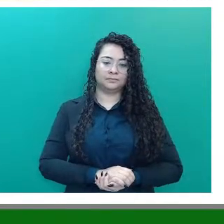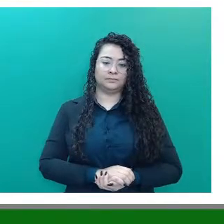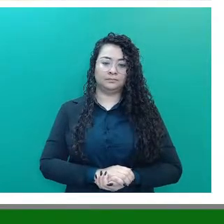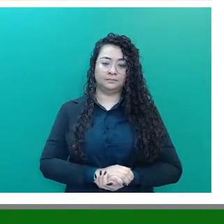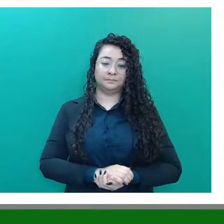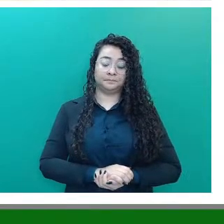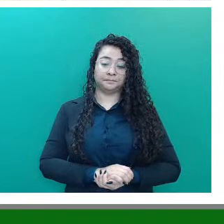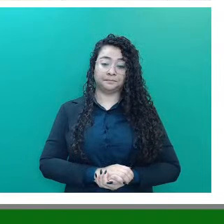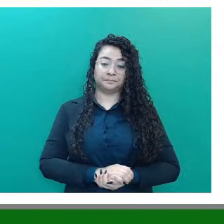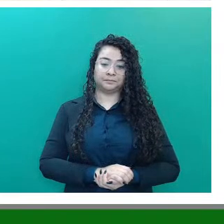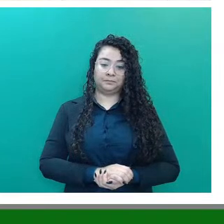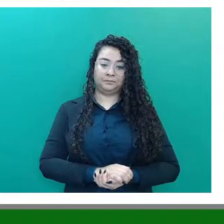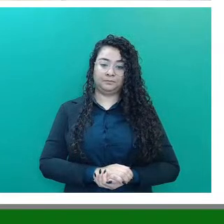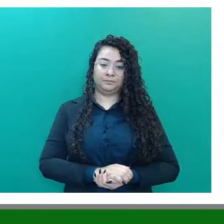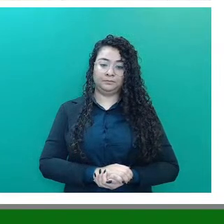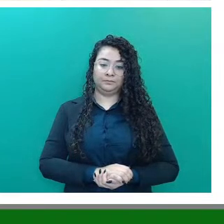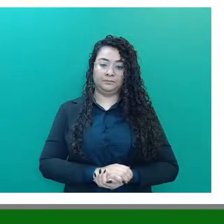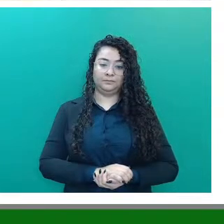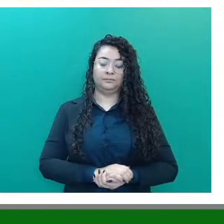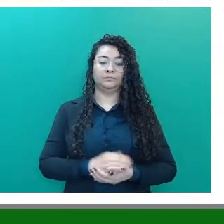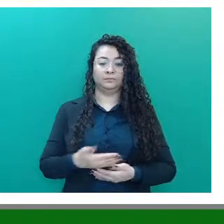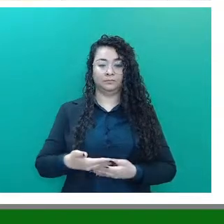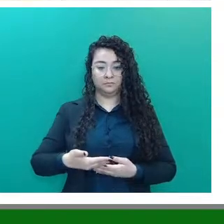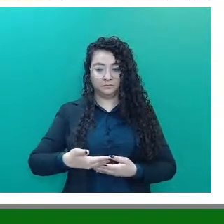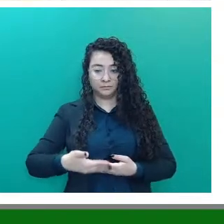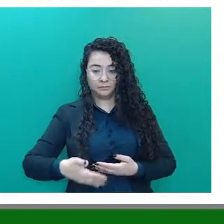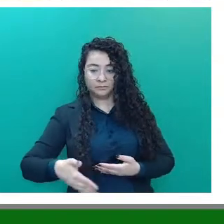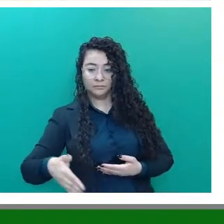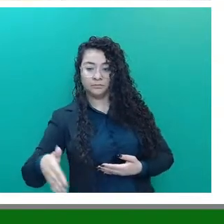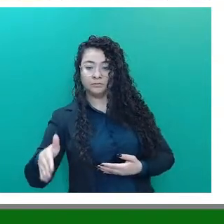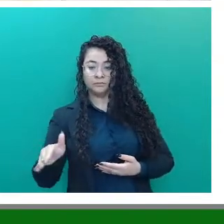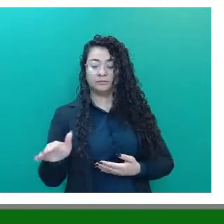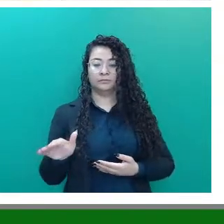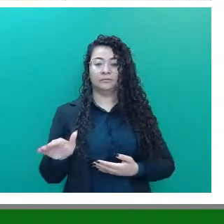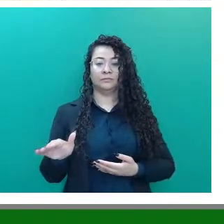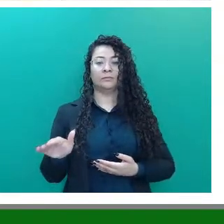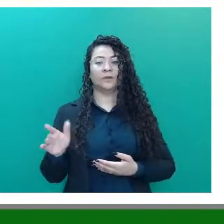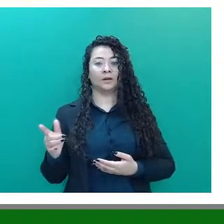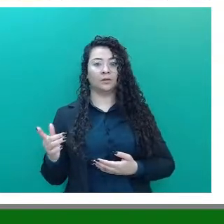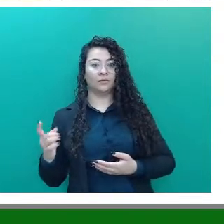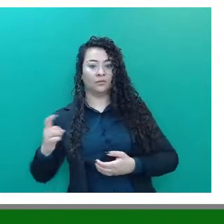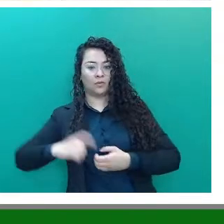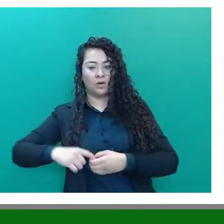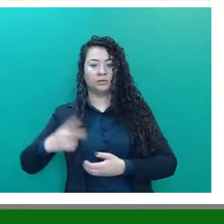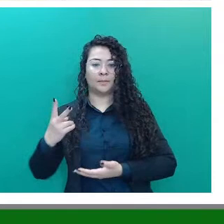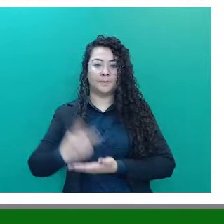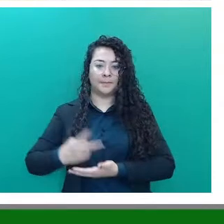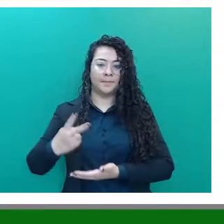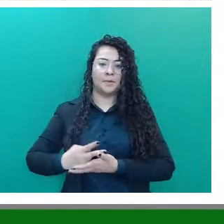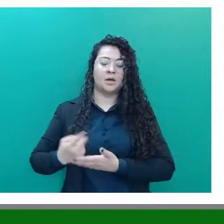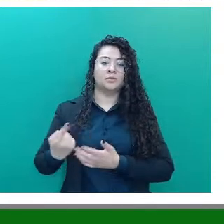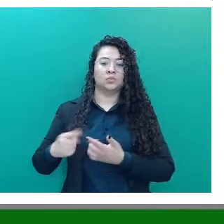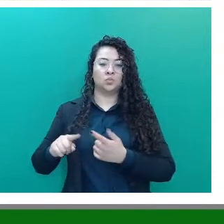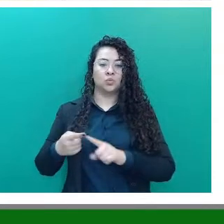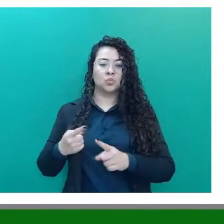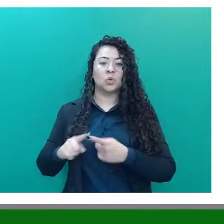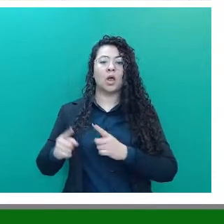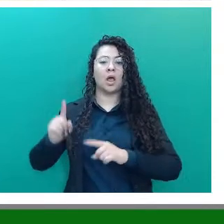Mais adiante, você fala, você retoma essa discussão, né? Aqui é a sua voz, é